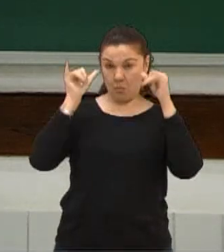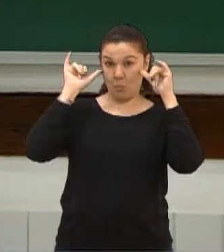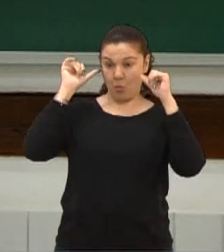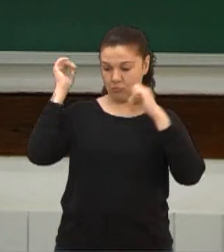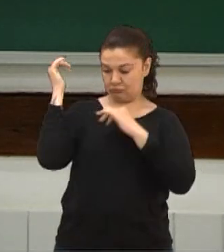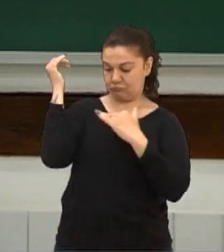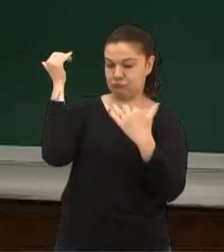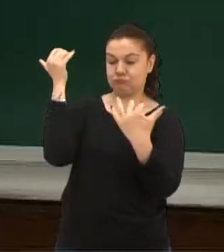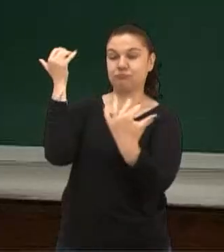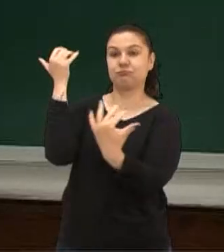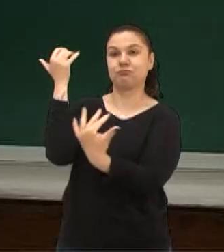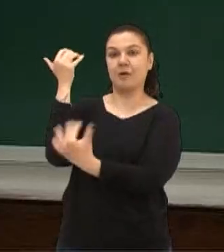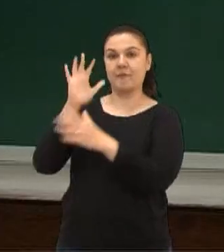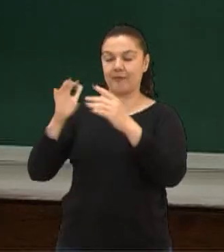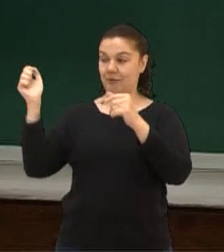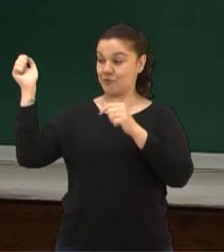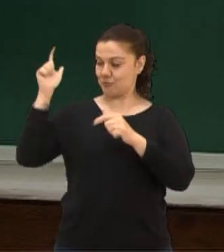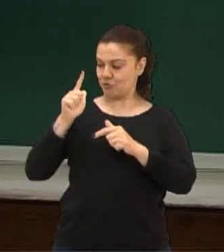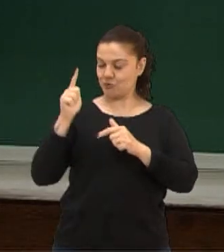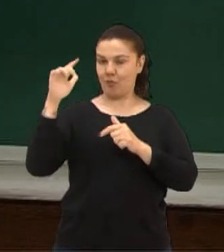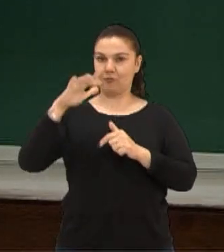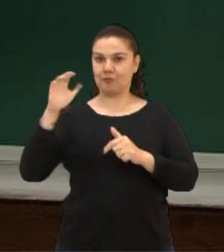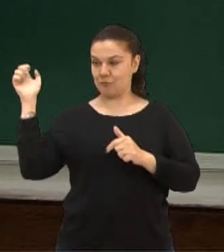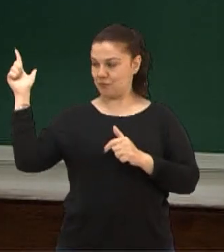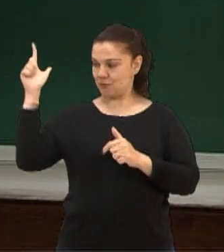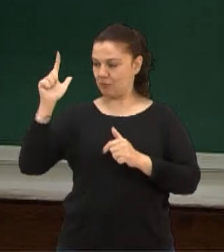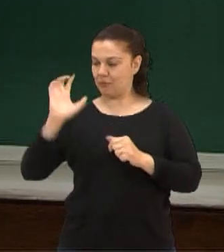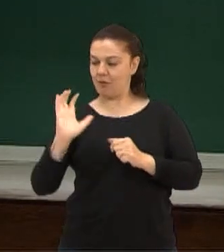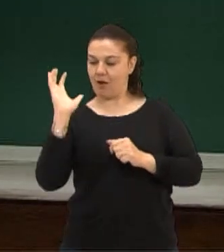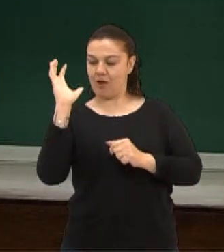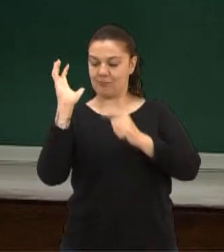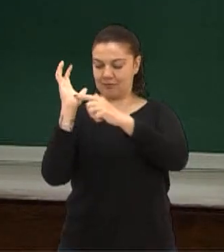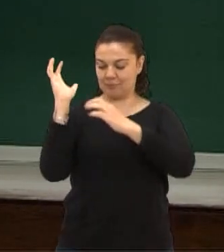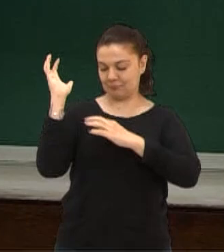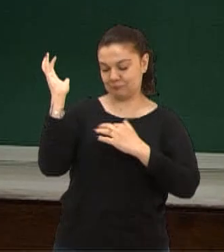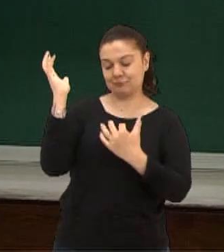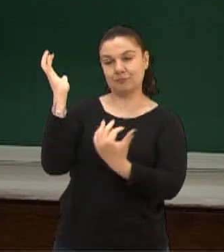o rebanho ali que tinha essa sombra,